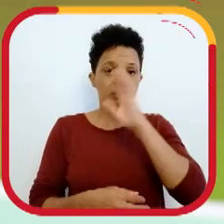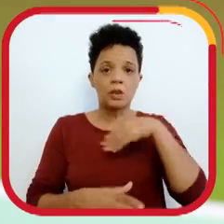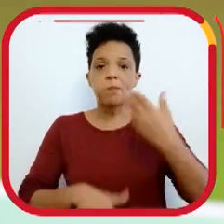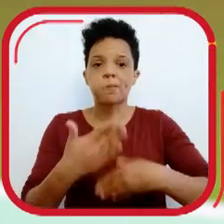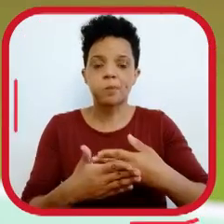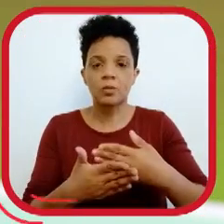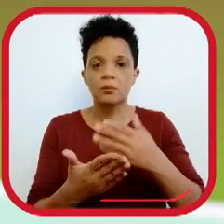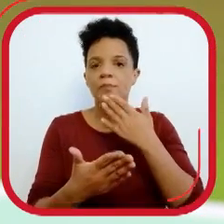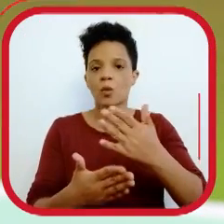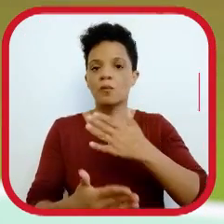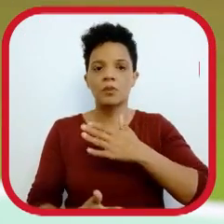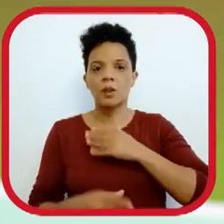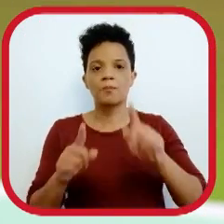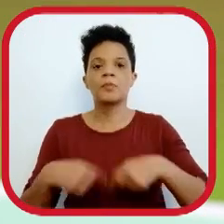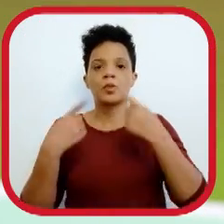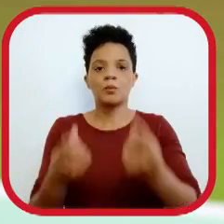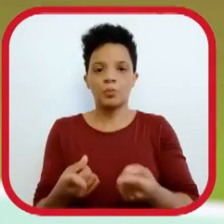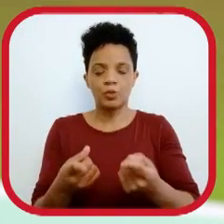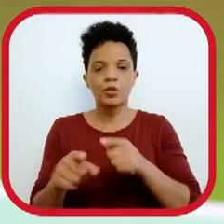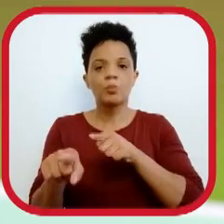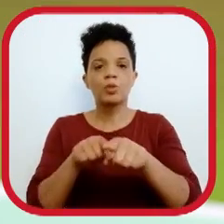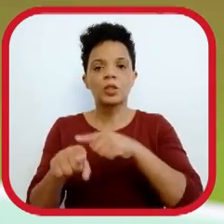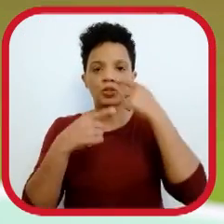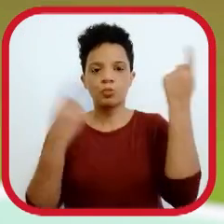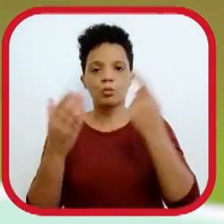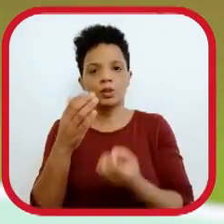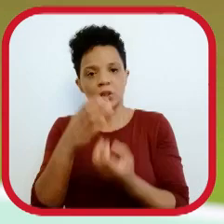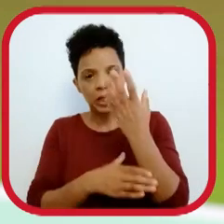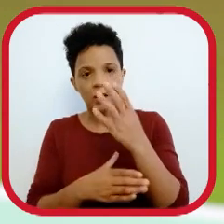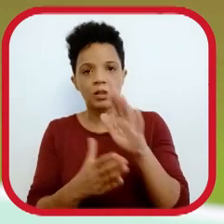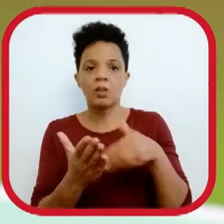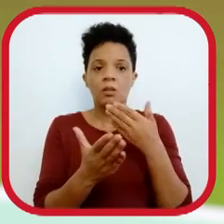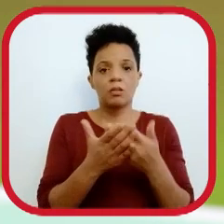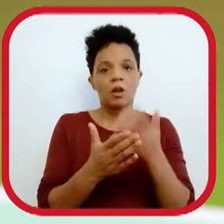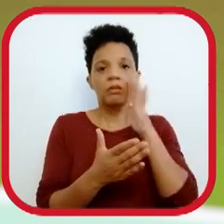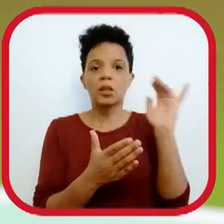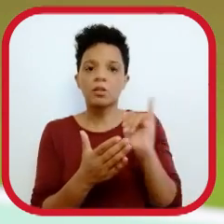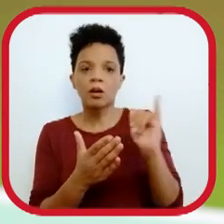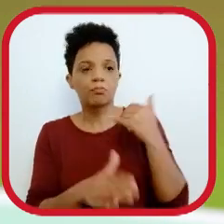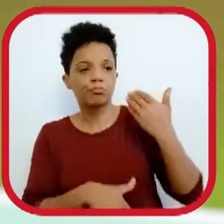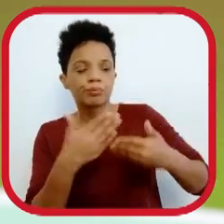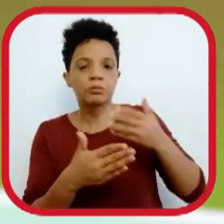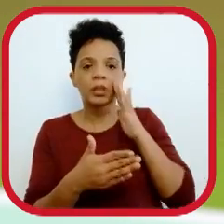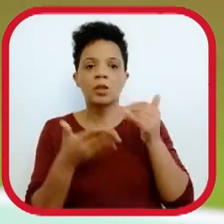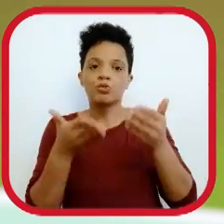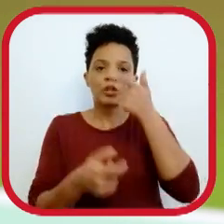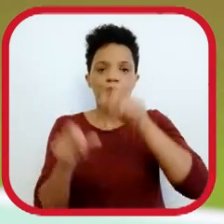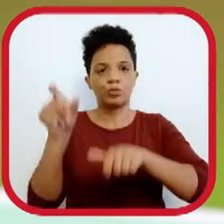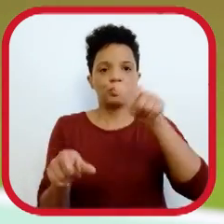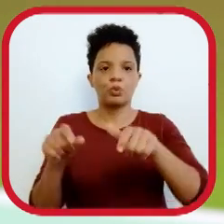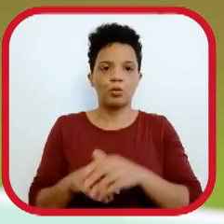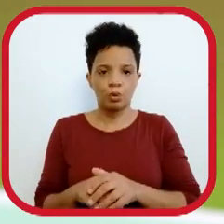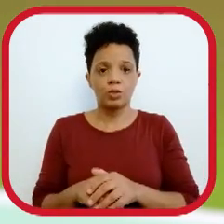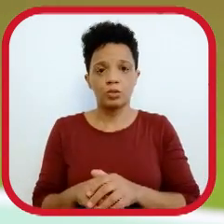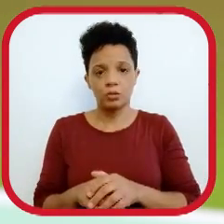não a medir não nos permite depois desenhar políticas públicas que a possam, enfim, tentar mitigar, não é? E tentar ajudar